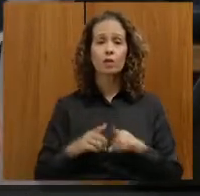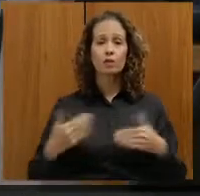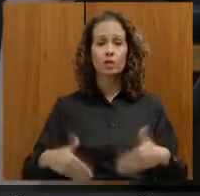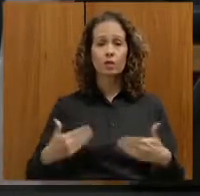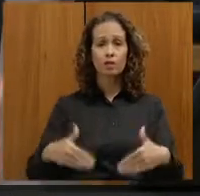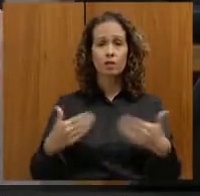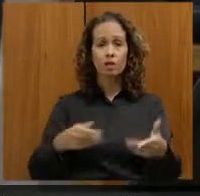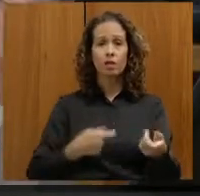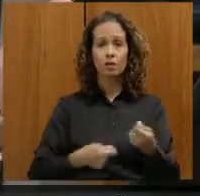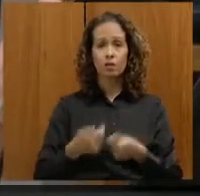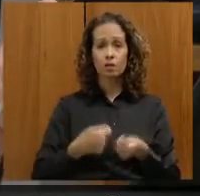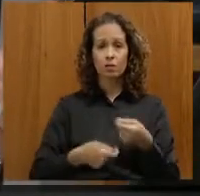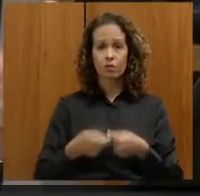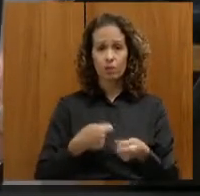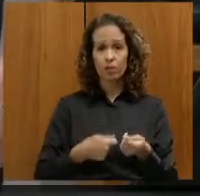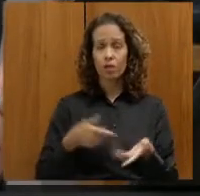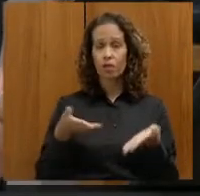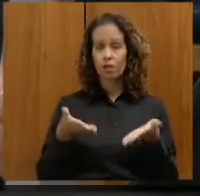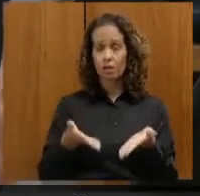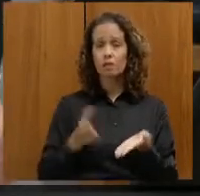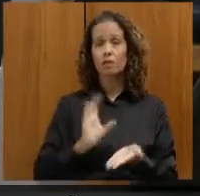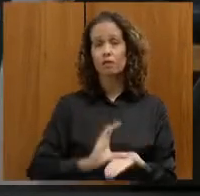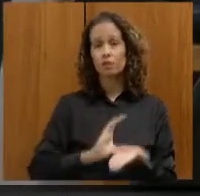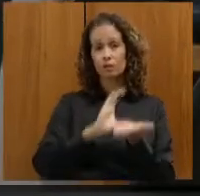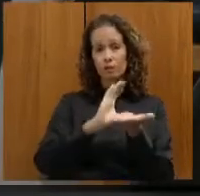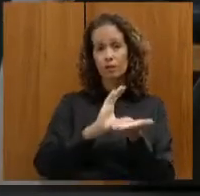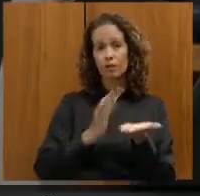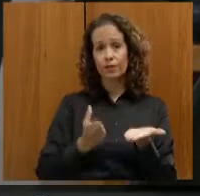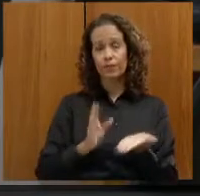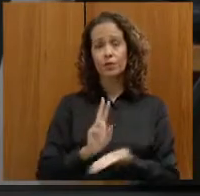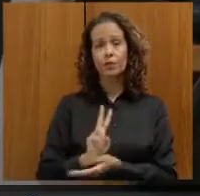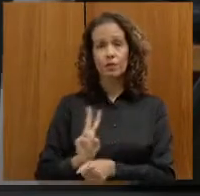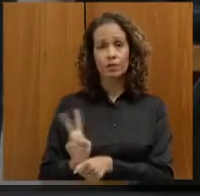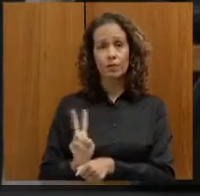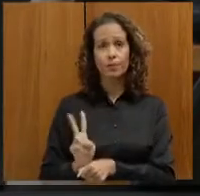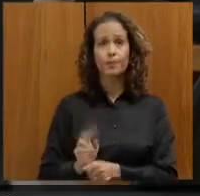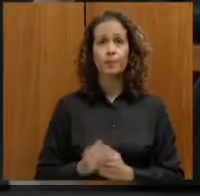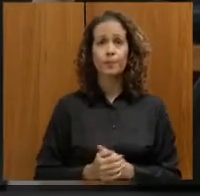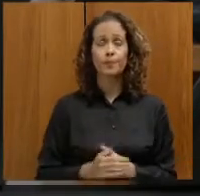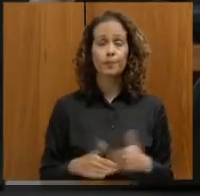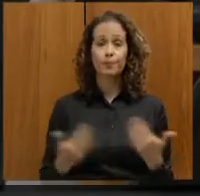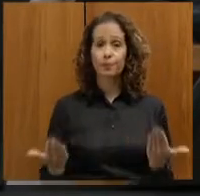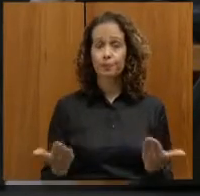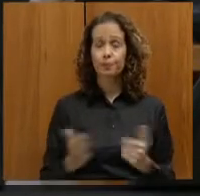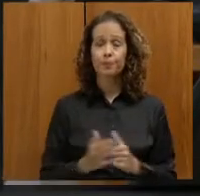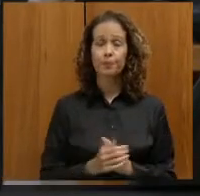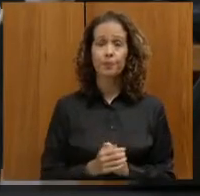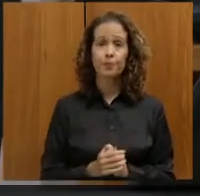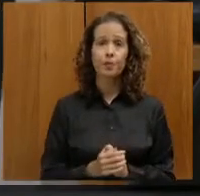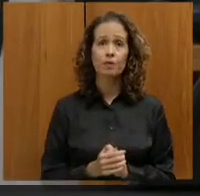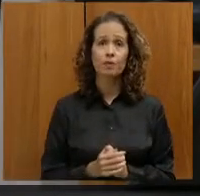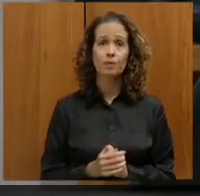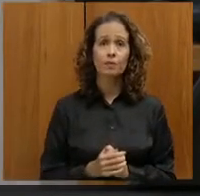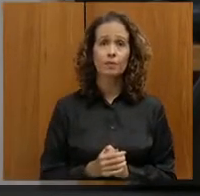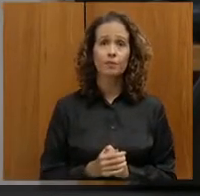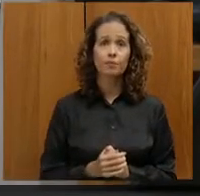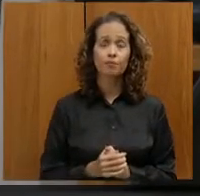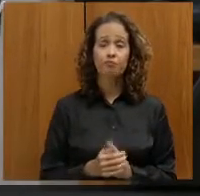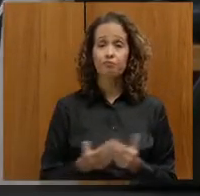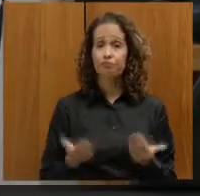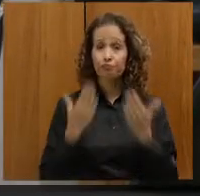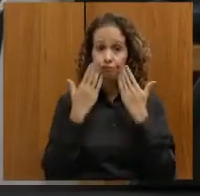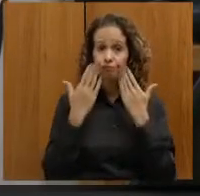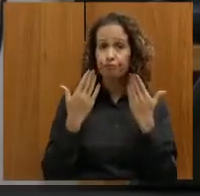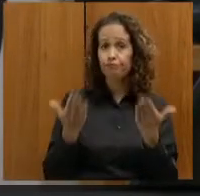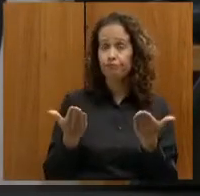Esse é o conselho de supervisão né então é não se vislumbra possível